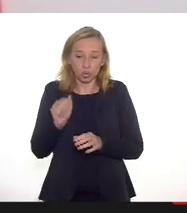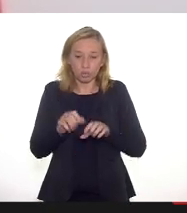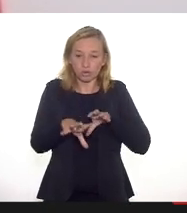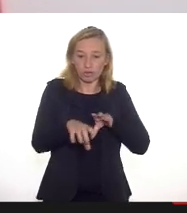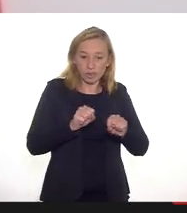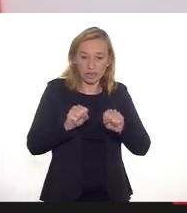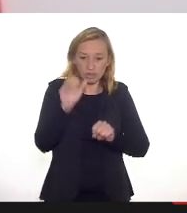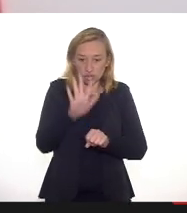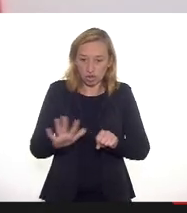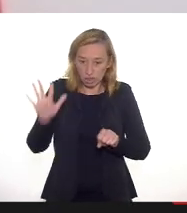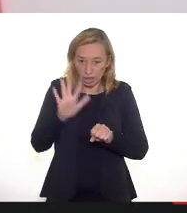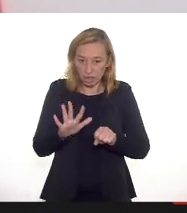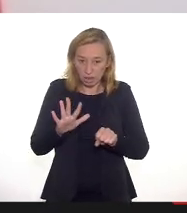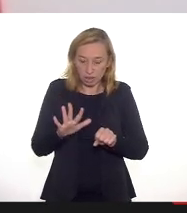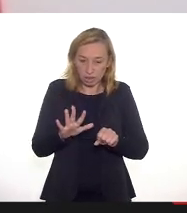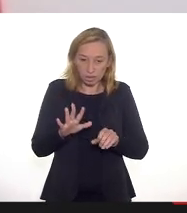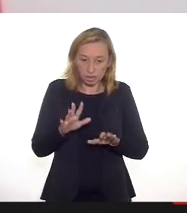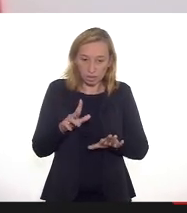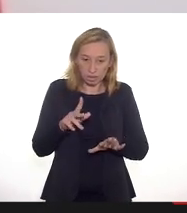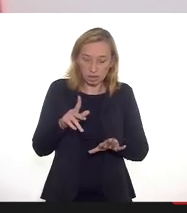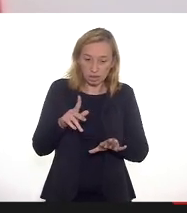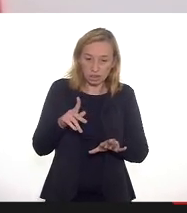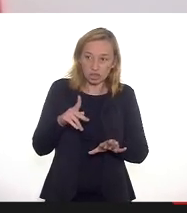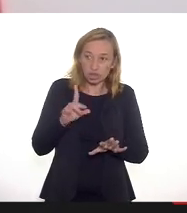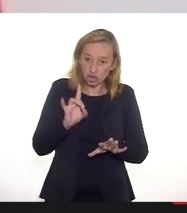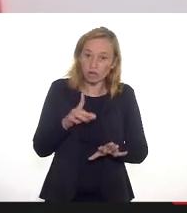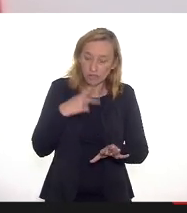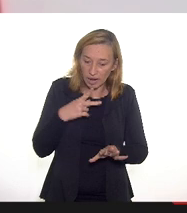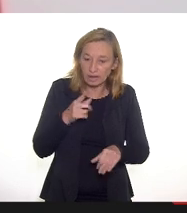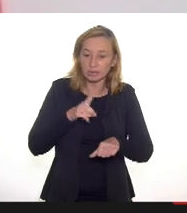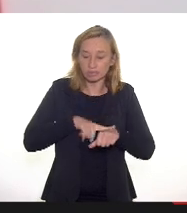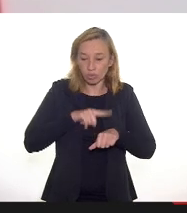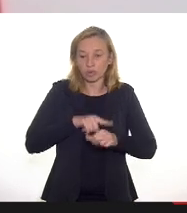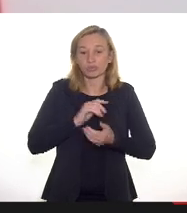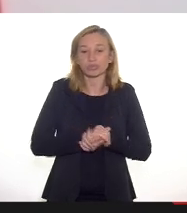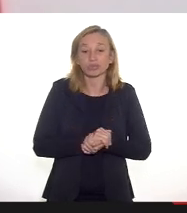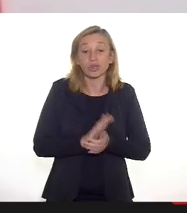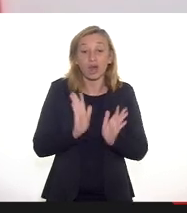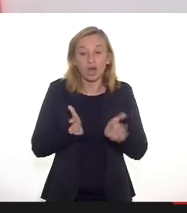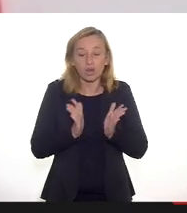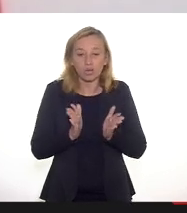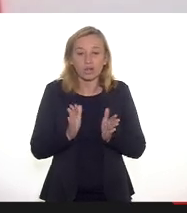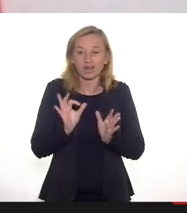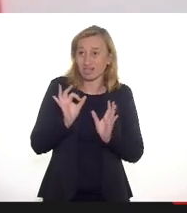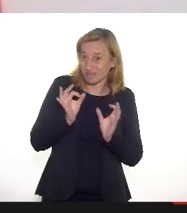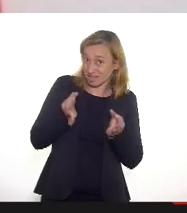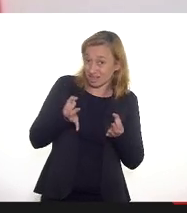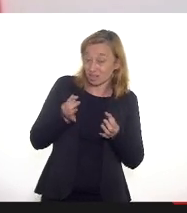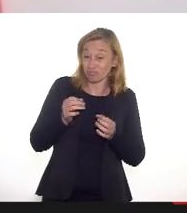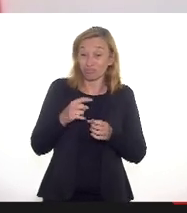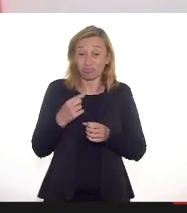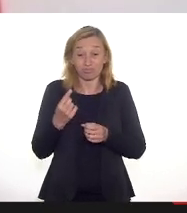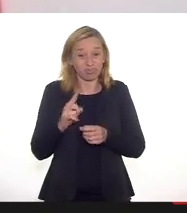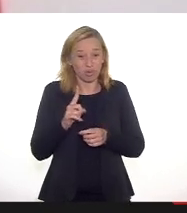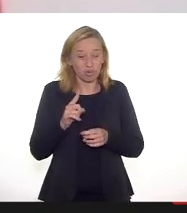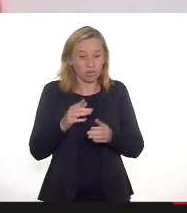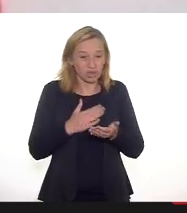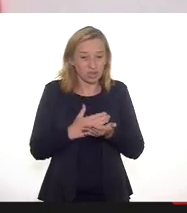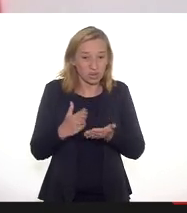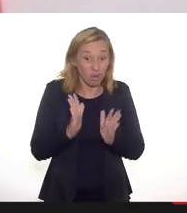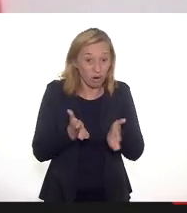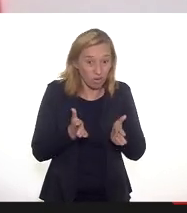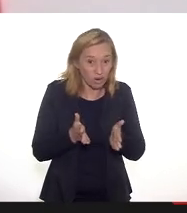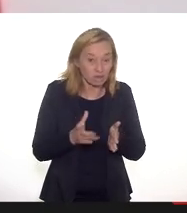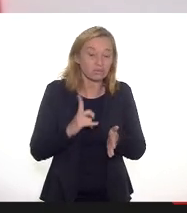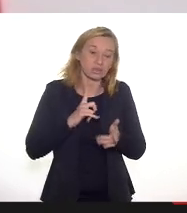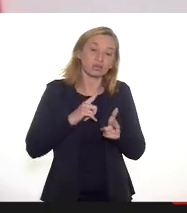geral. Então, esse é um contexto que eu tenho no ISERGE, eu queria só pontuar nesse momento. Agora, é claro que isso não é de agora. Né, nós